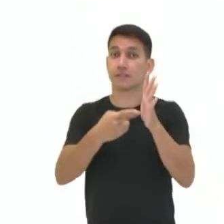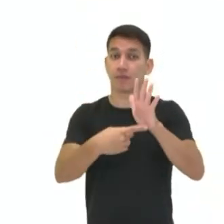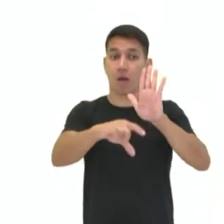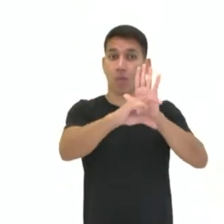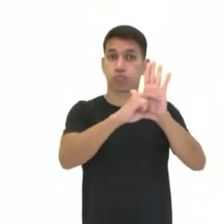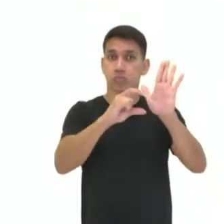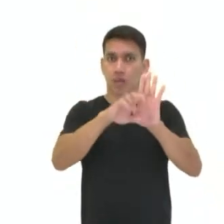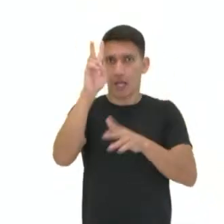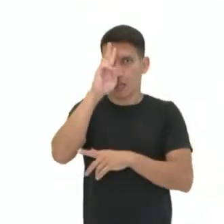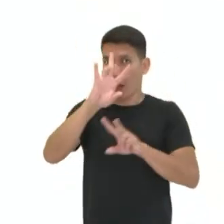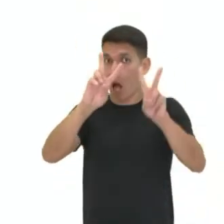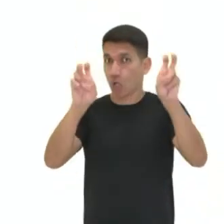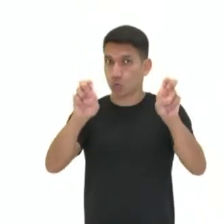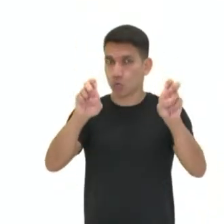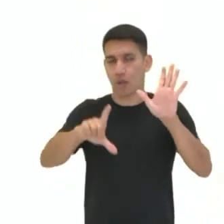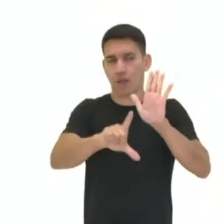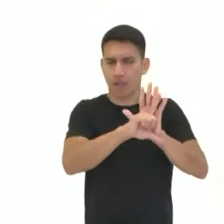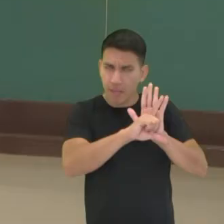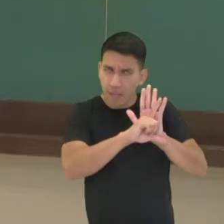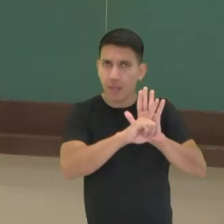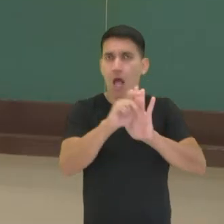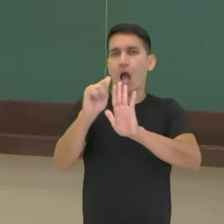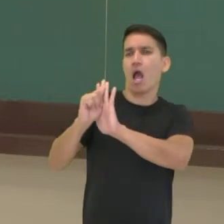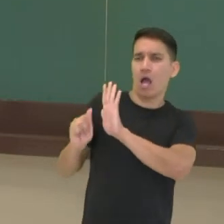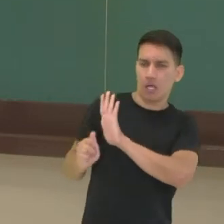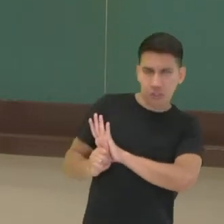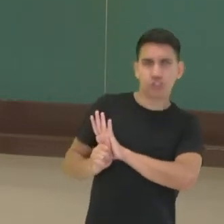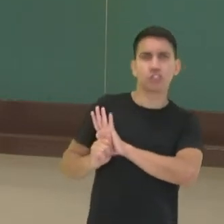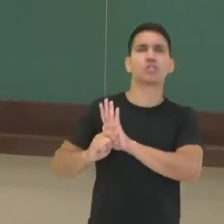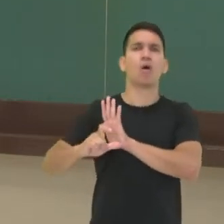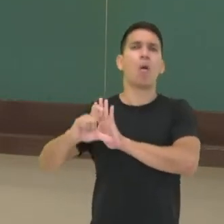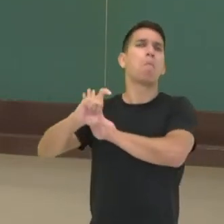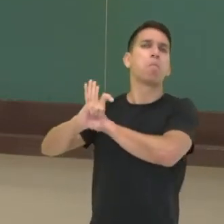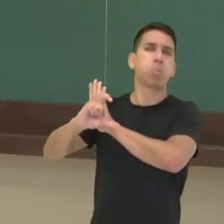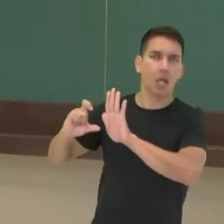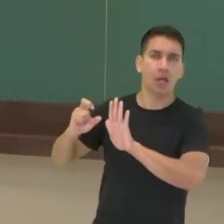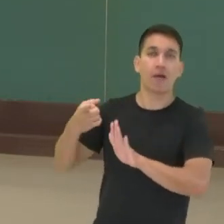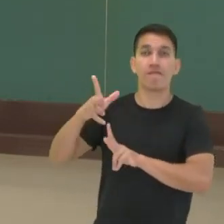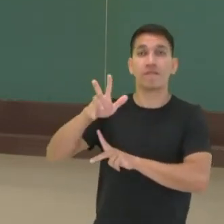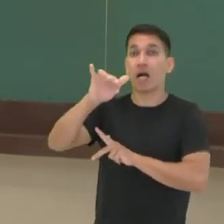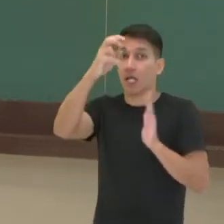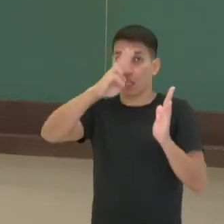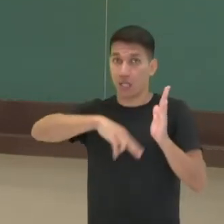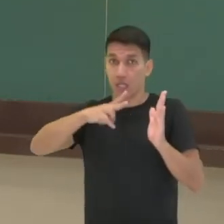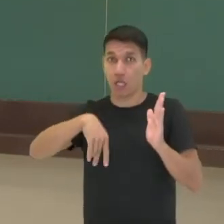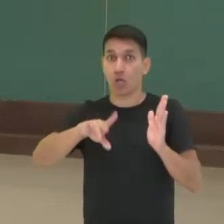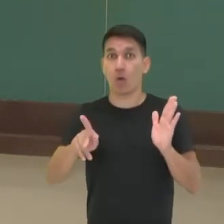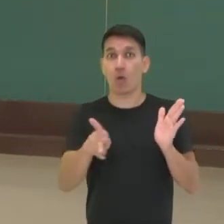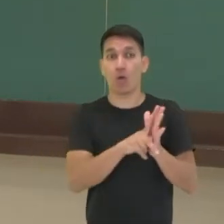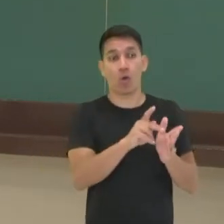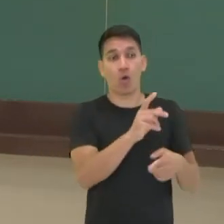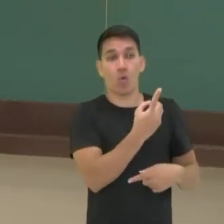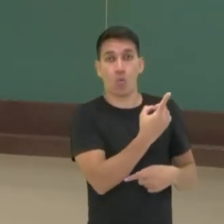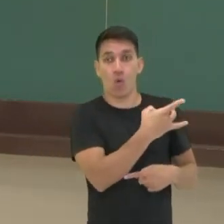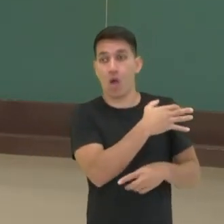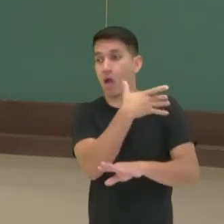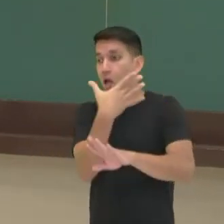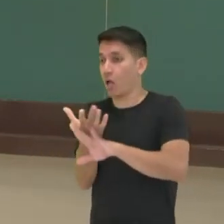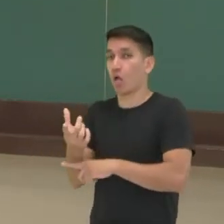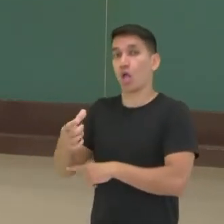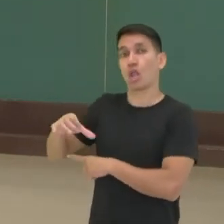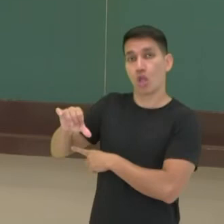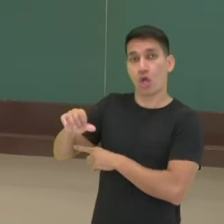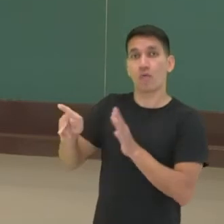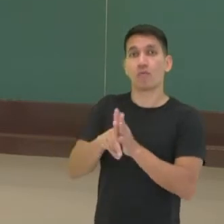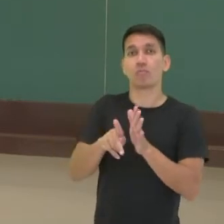que legislação, artigos, enfim, parágrafos, nós vamos ler do 1 ao 9 como